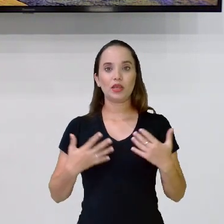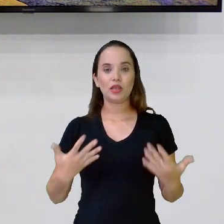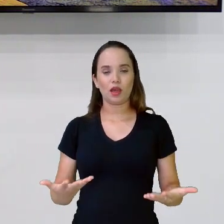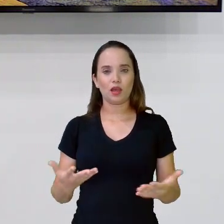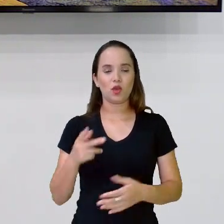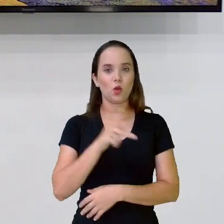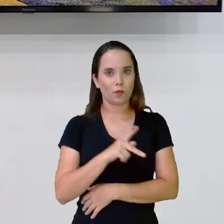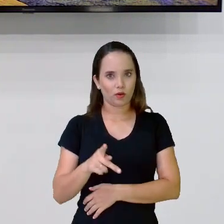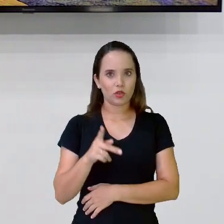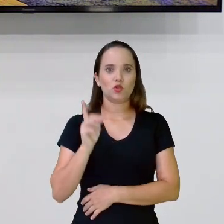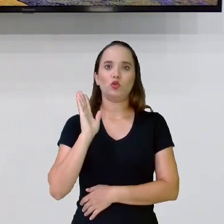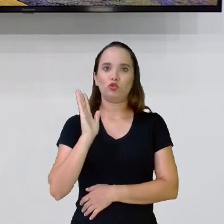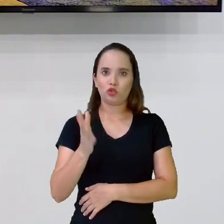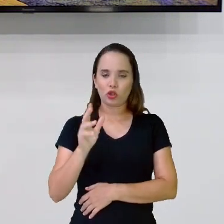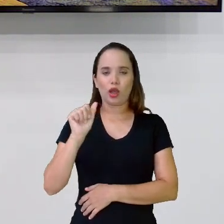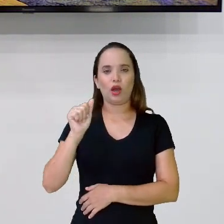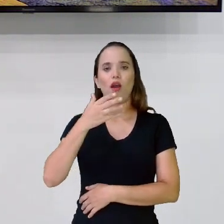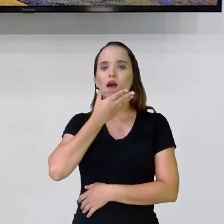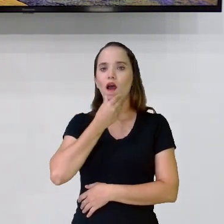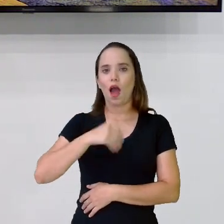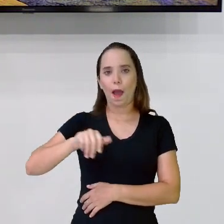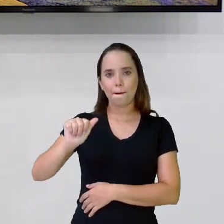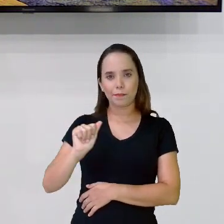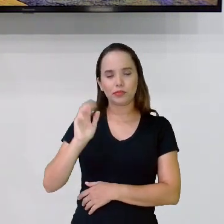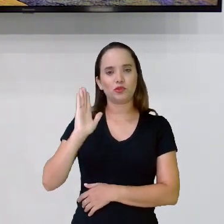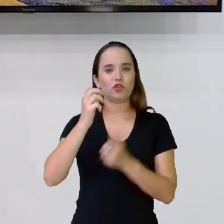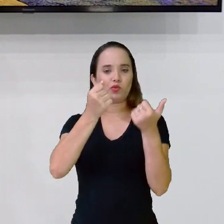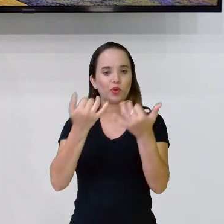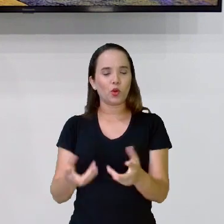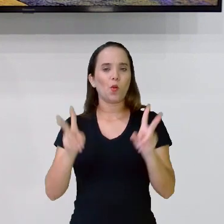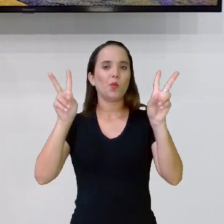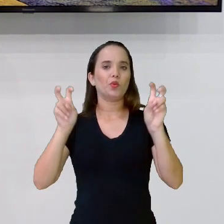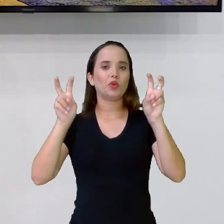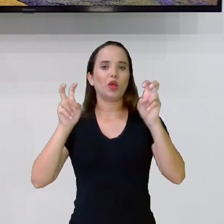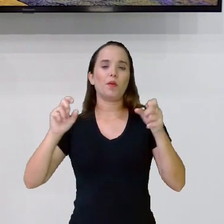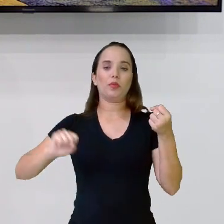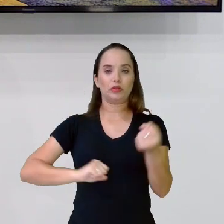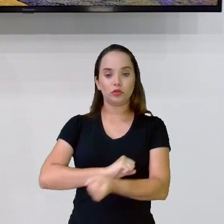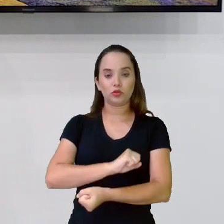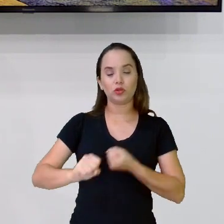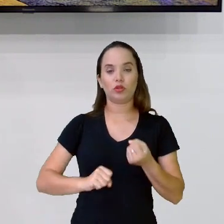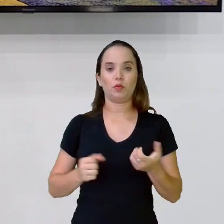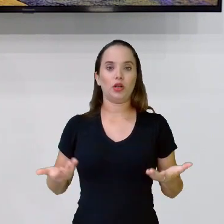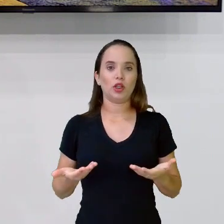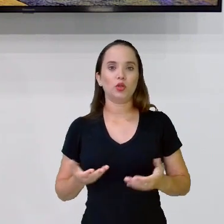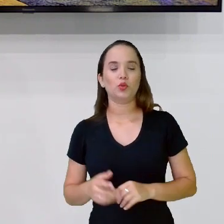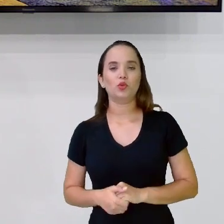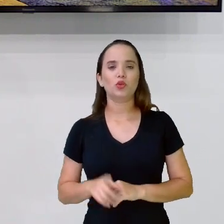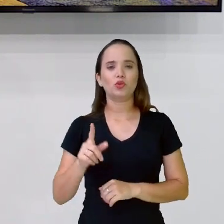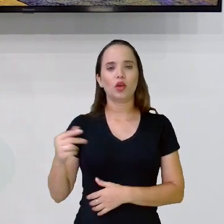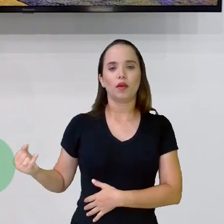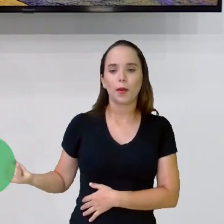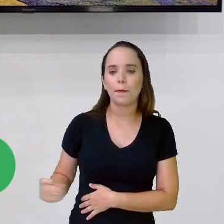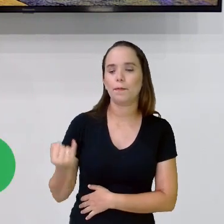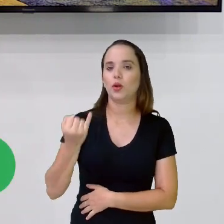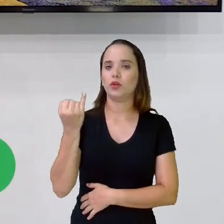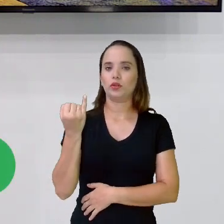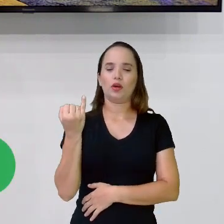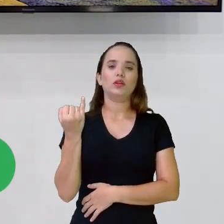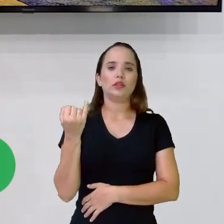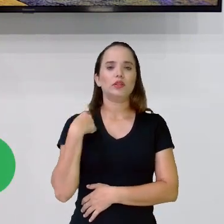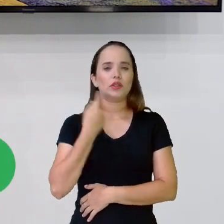professor Armando falou ali, né, no início da aula, o tema da aula de sustentabilidade hoje é a importância, né,